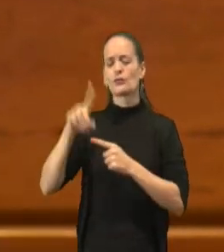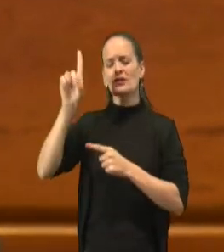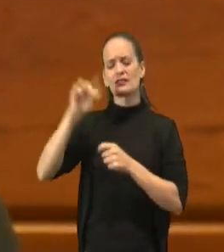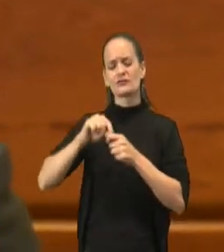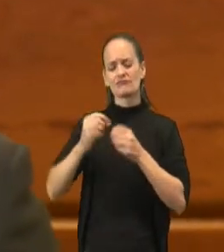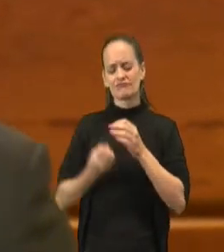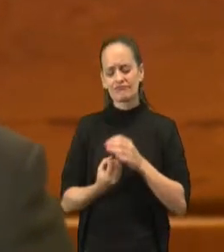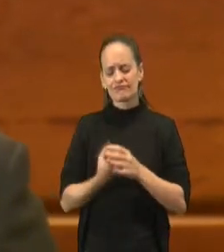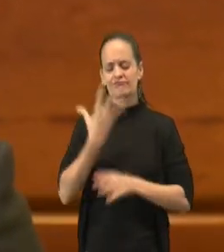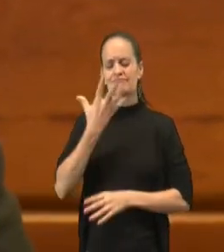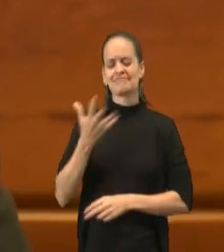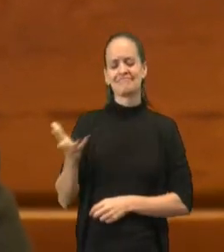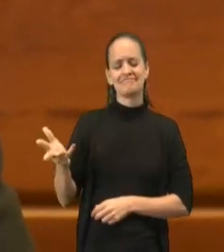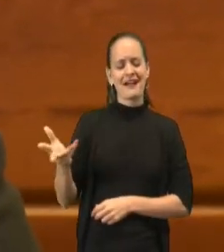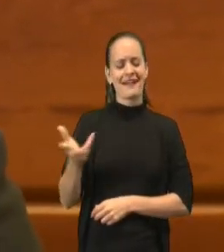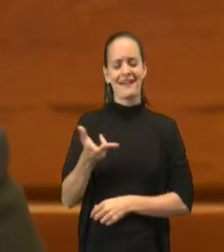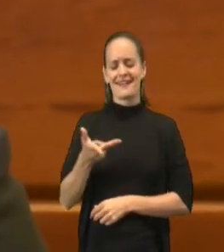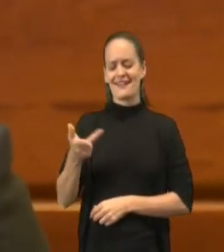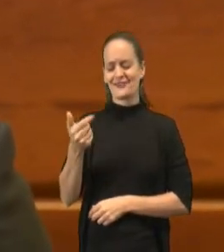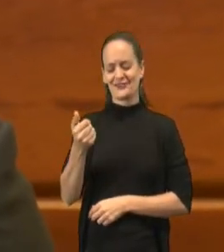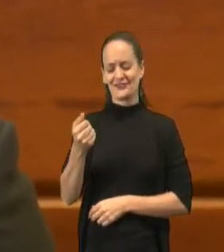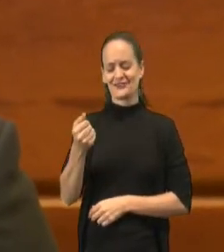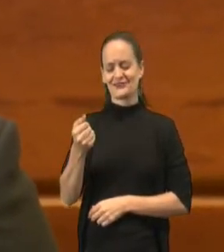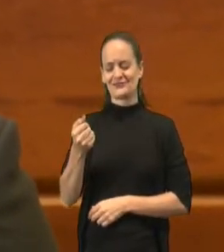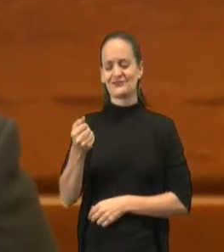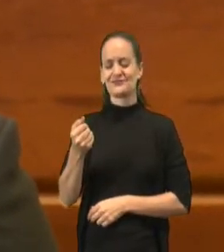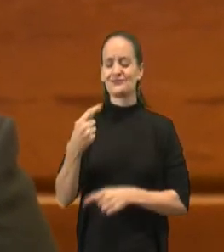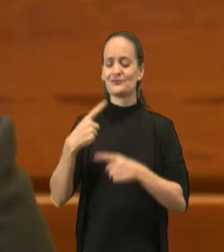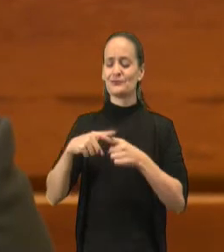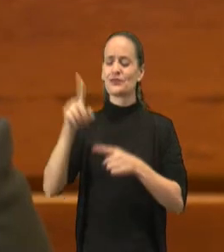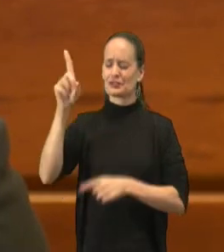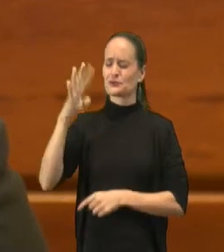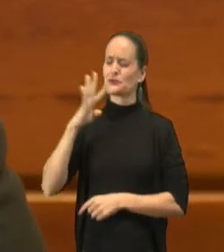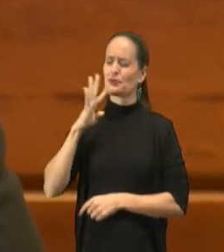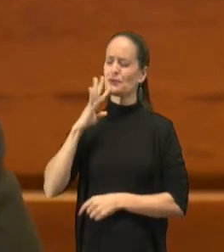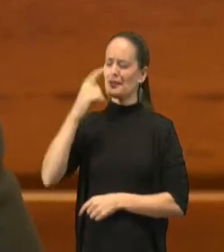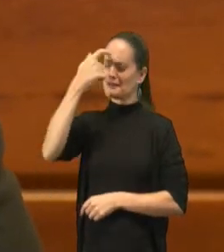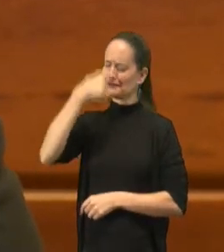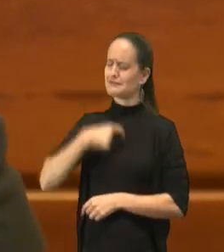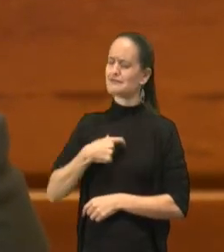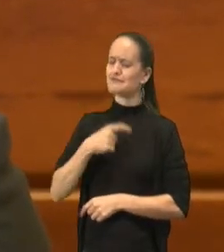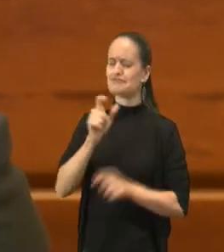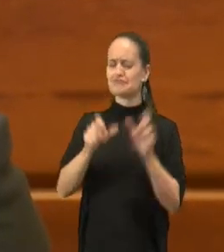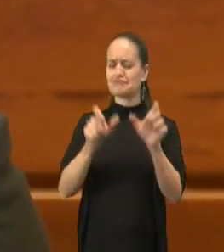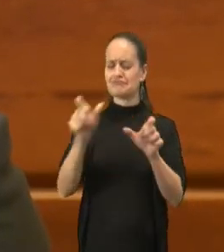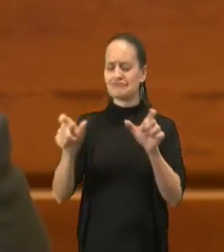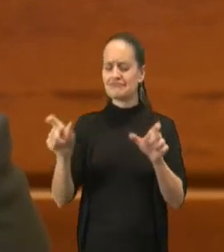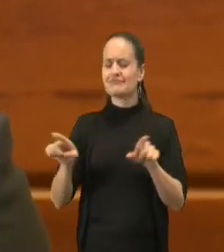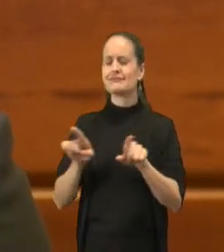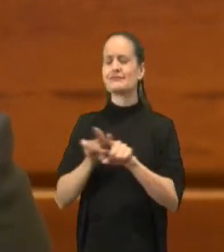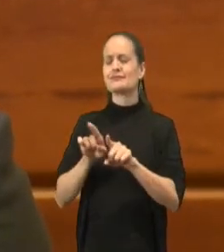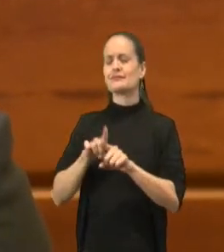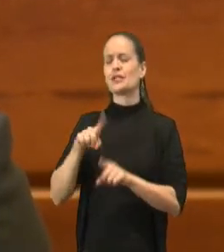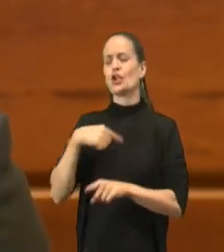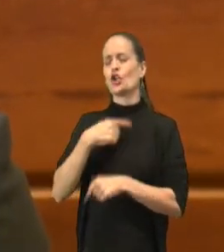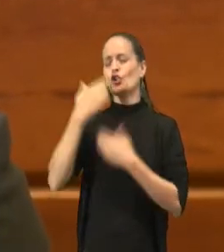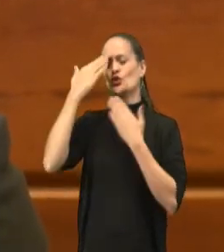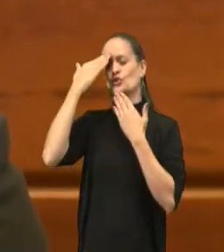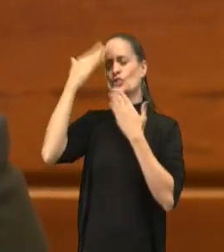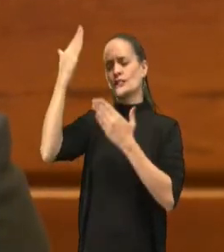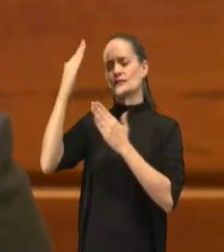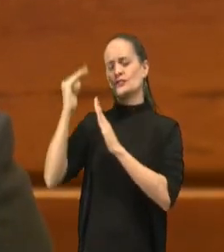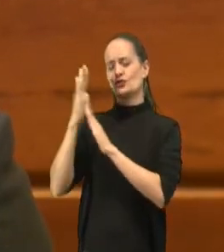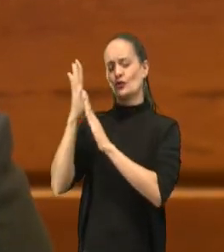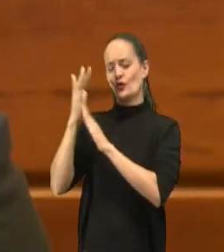de modo maravilhoso, porque tu nos conheces. Nós te agradecemos, Senhor, e nós te